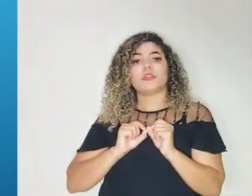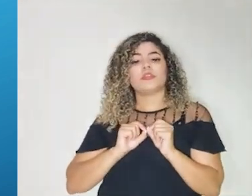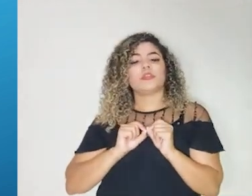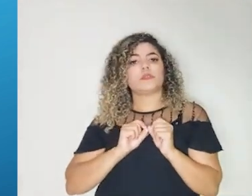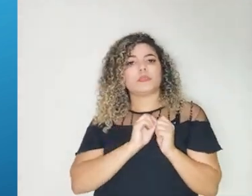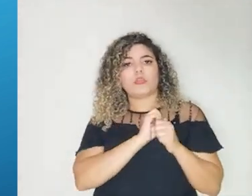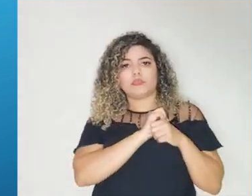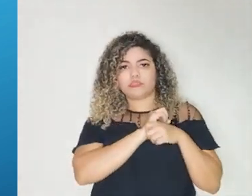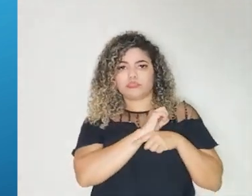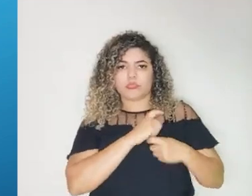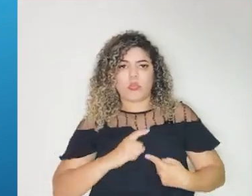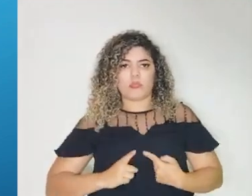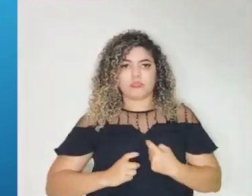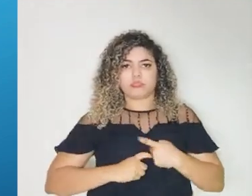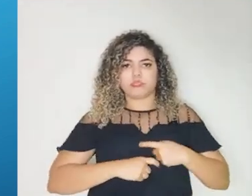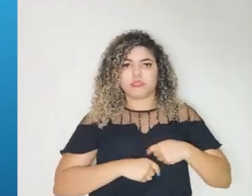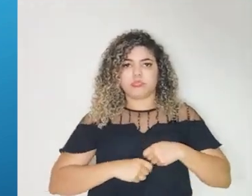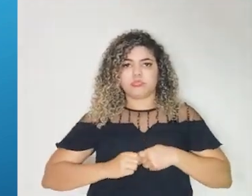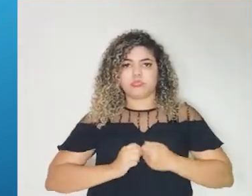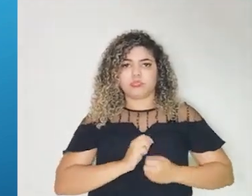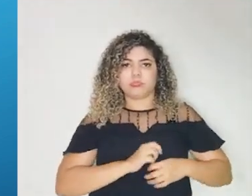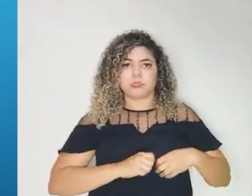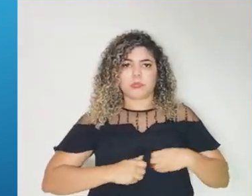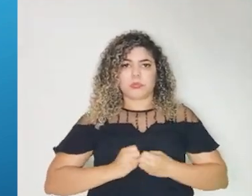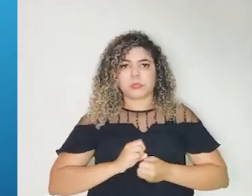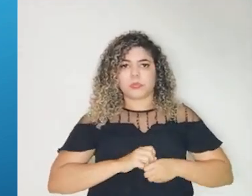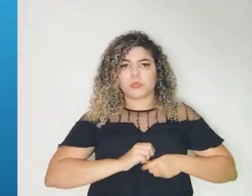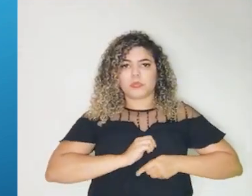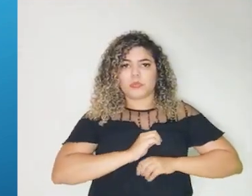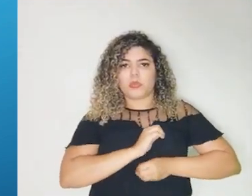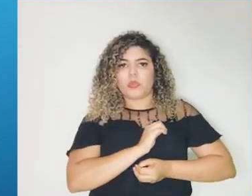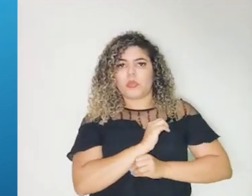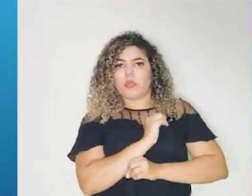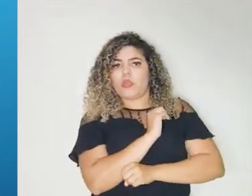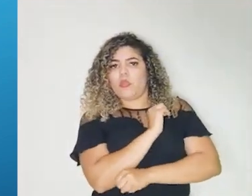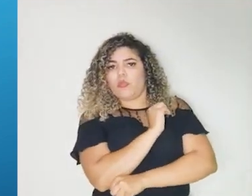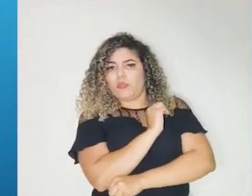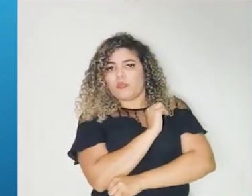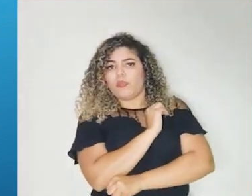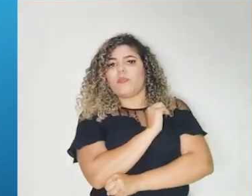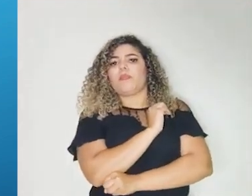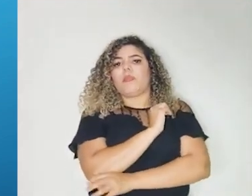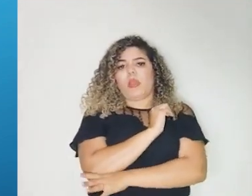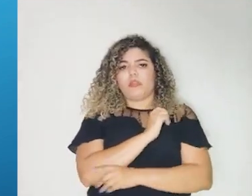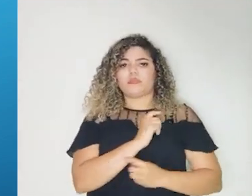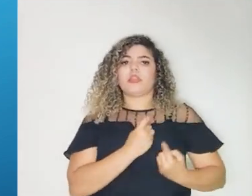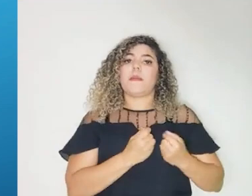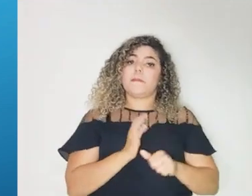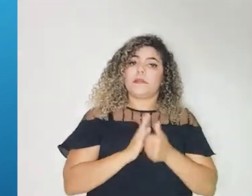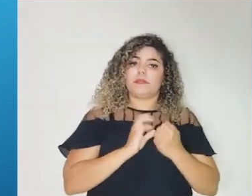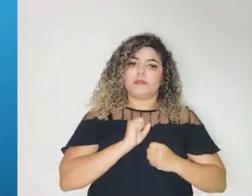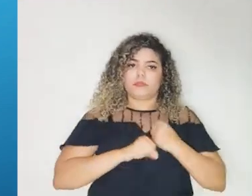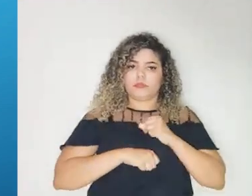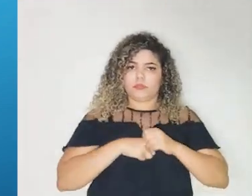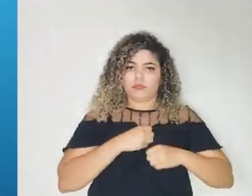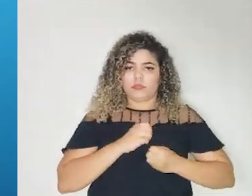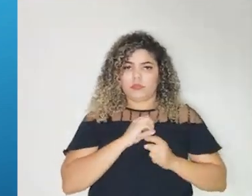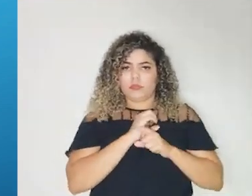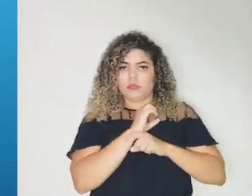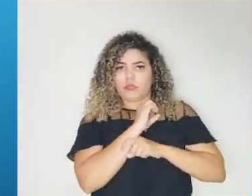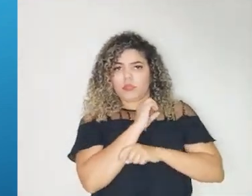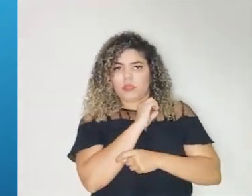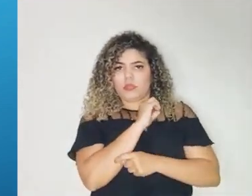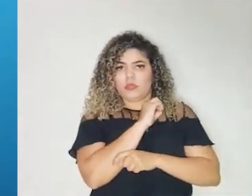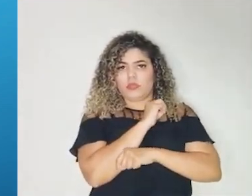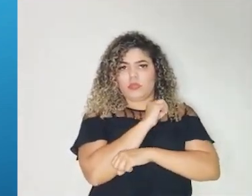desses excretas, ou seja, todo o material, toda a substância que vai ser eliminada passa por esse sistema excretor. Túbulo de Malpighi